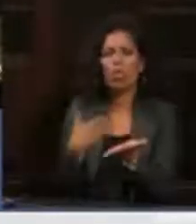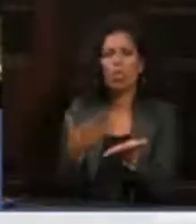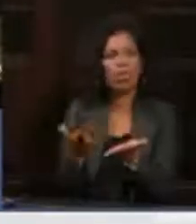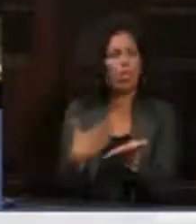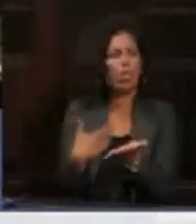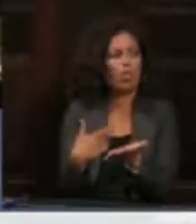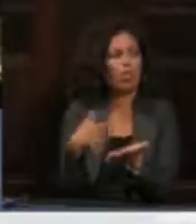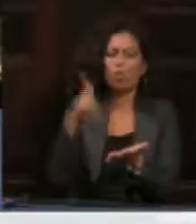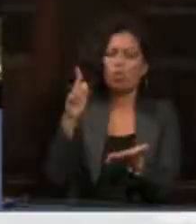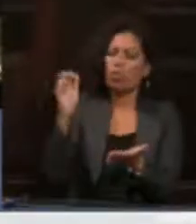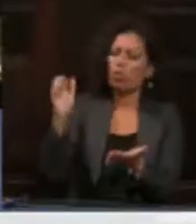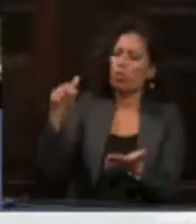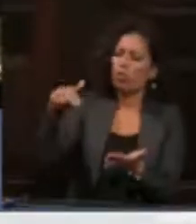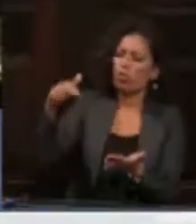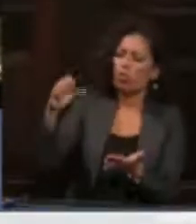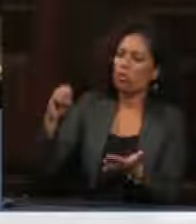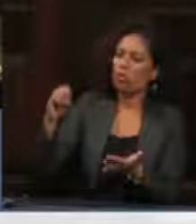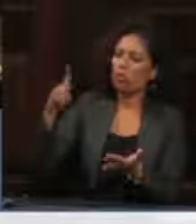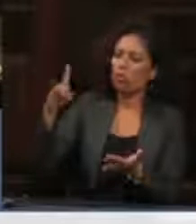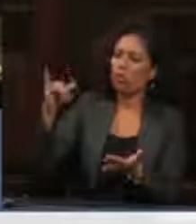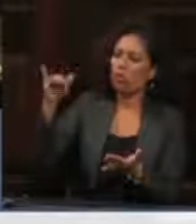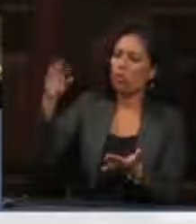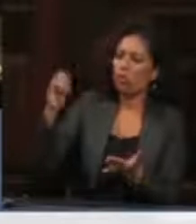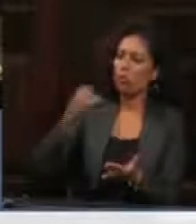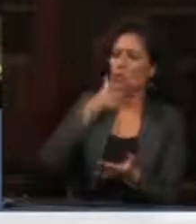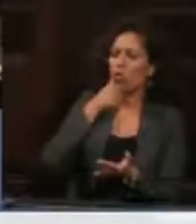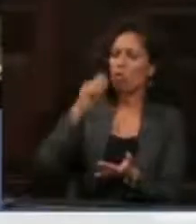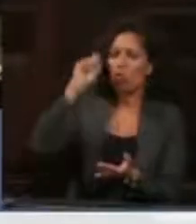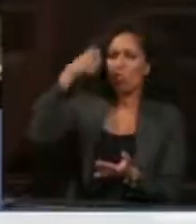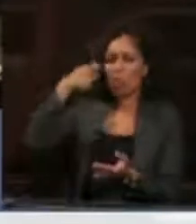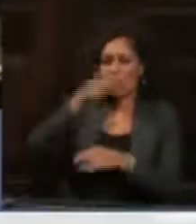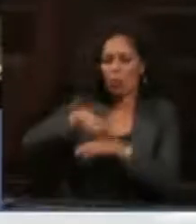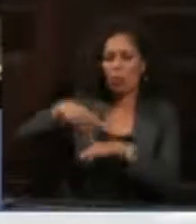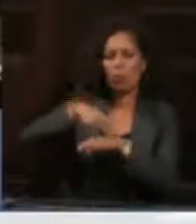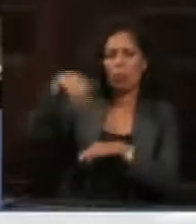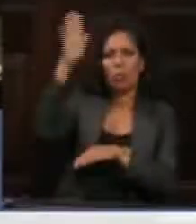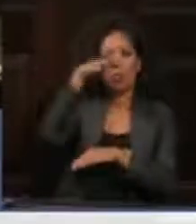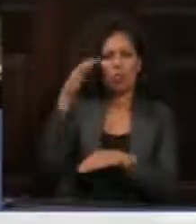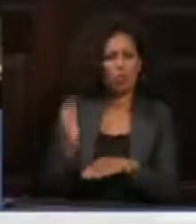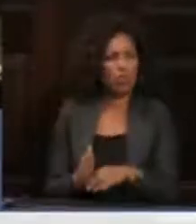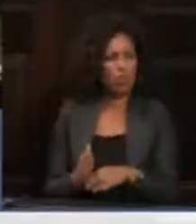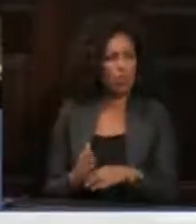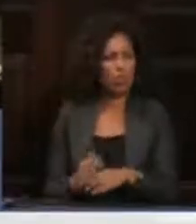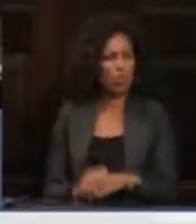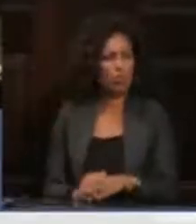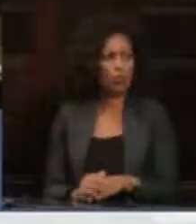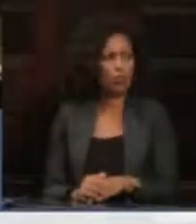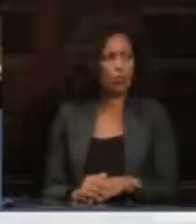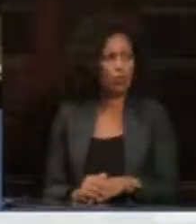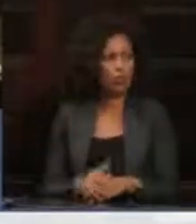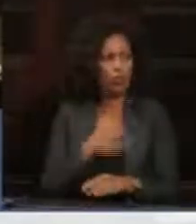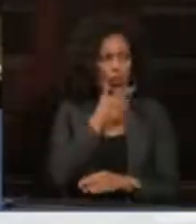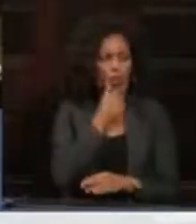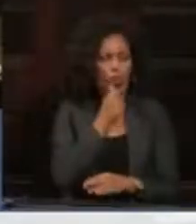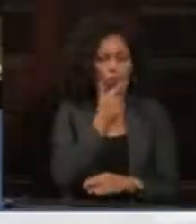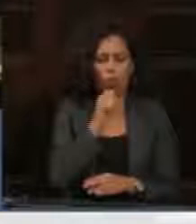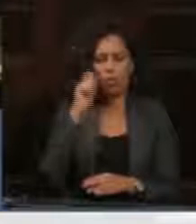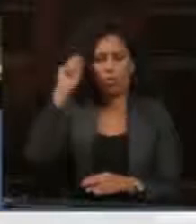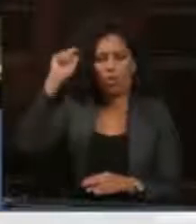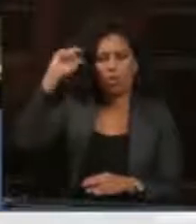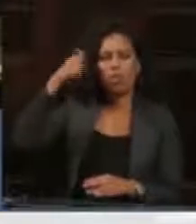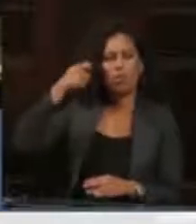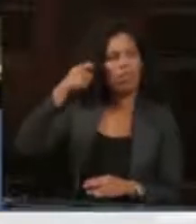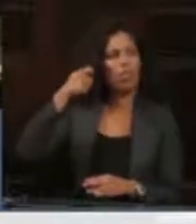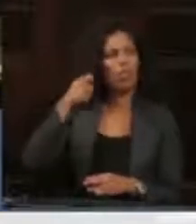O Genocídio do Negro Brasileiro, tão atual. Um homem negro